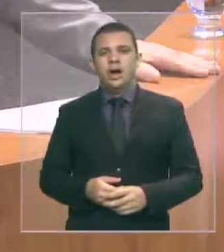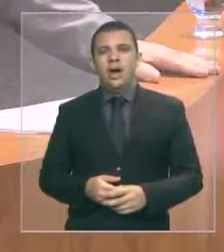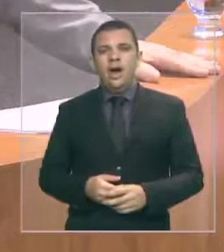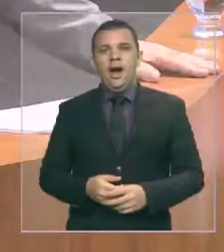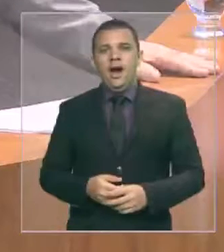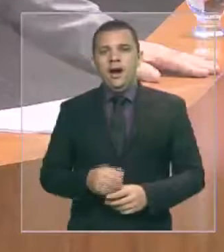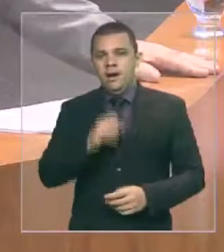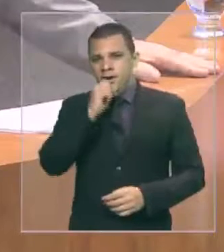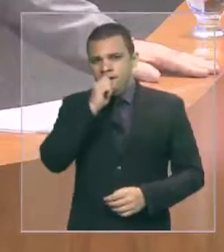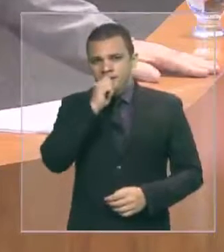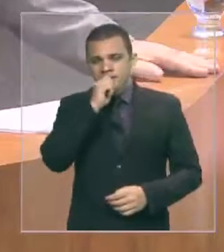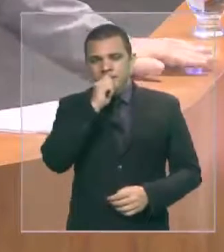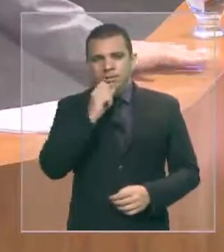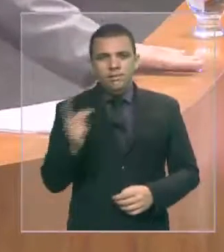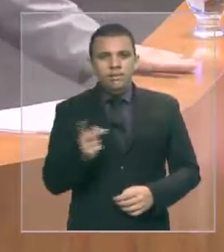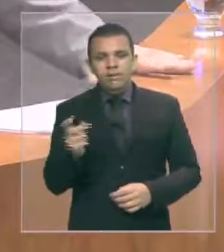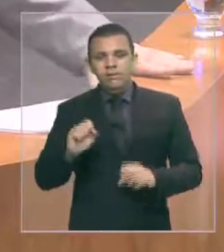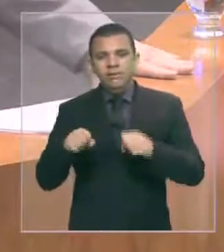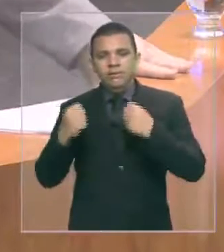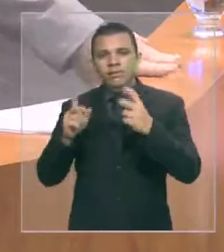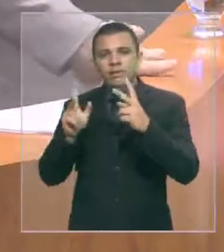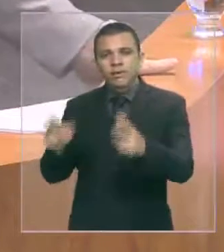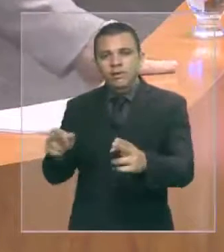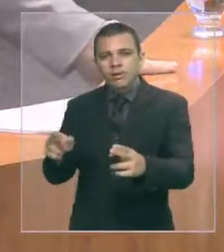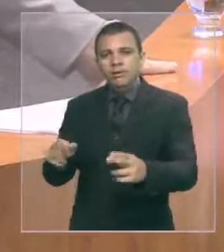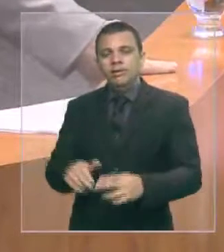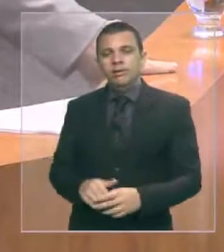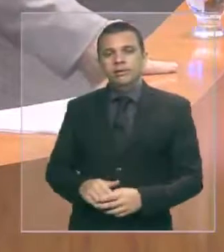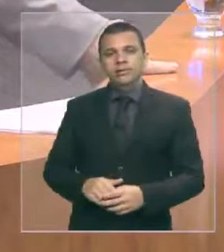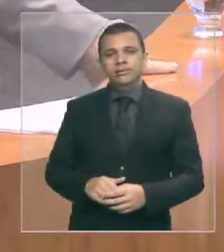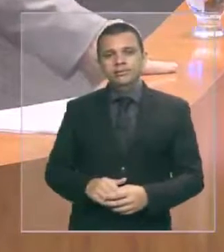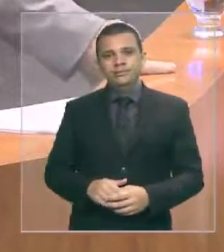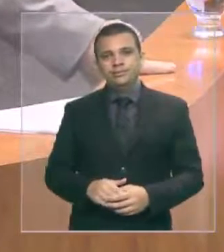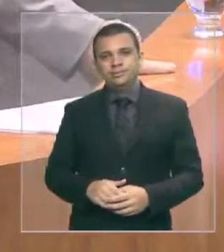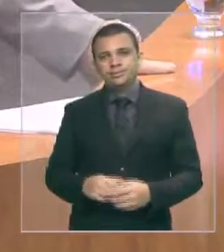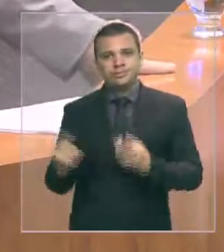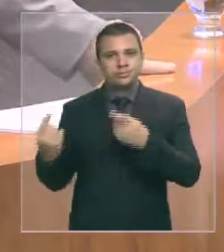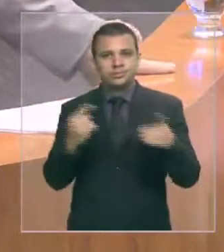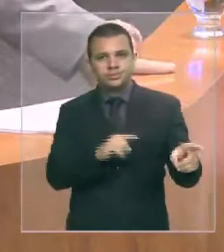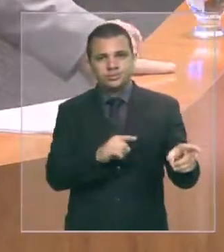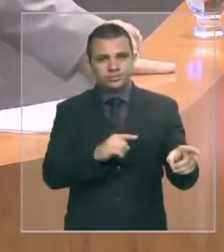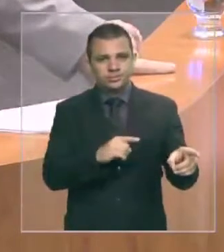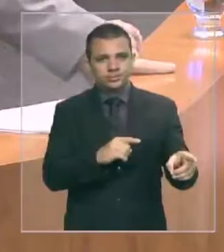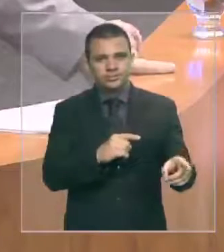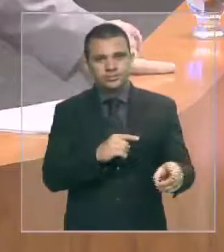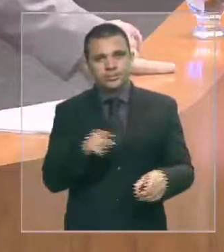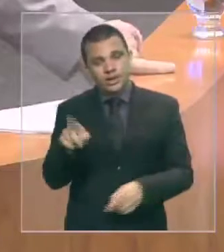em prol do Executivo.